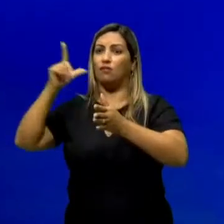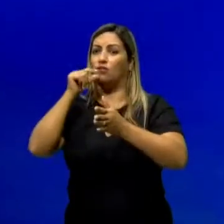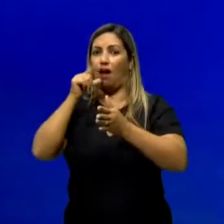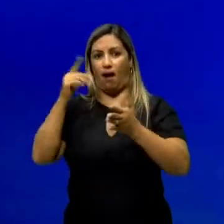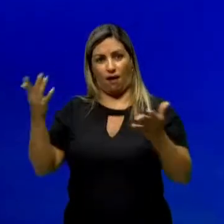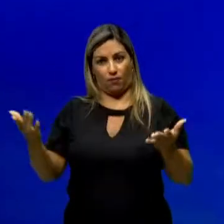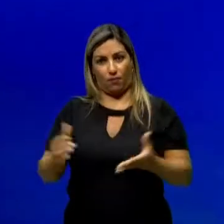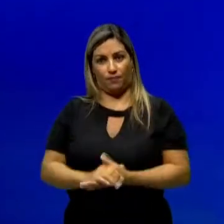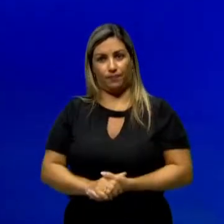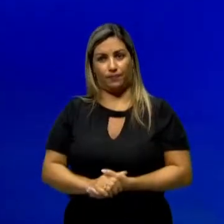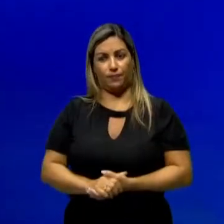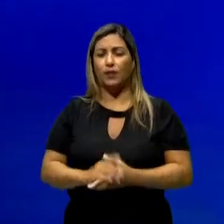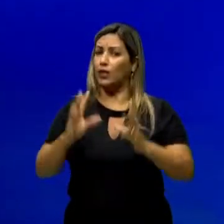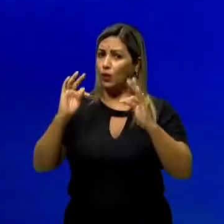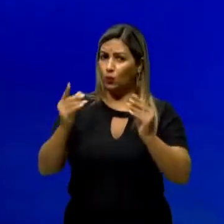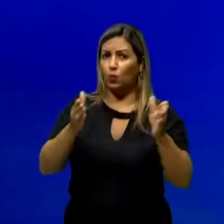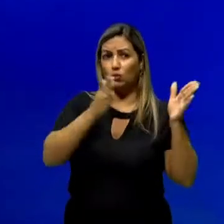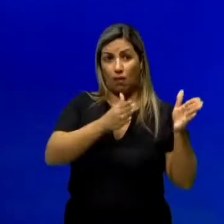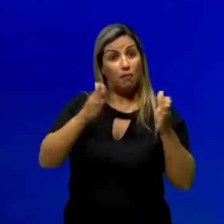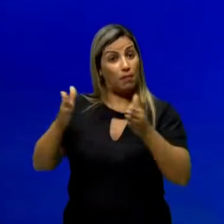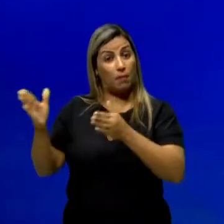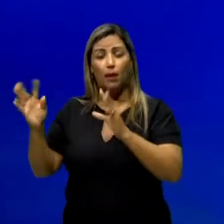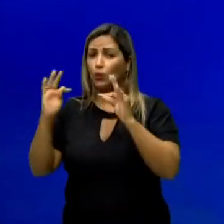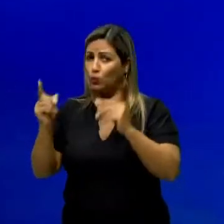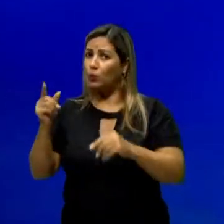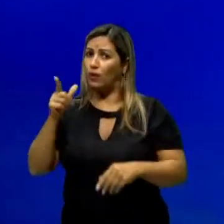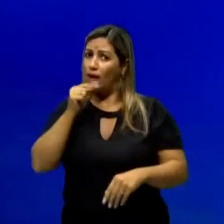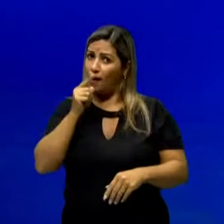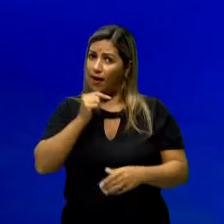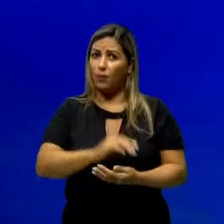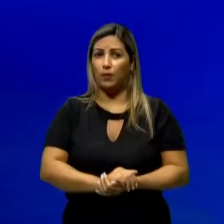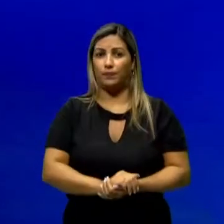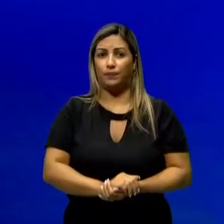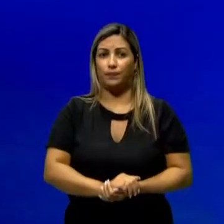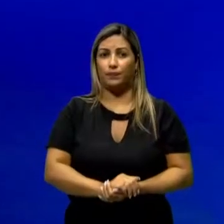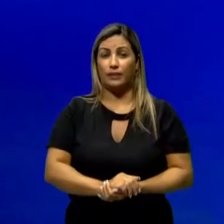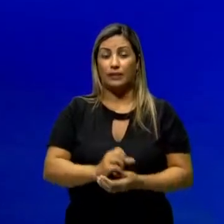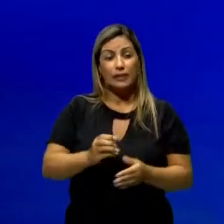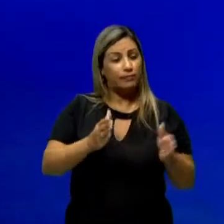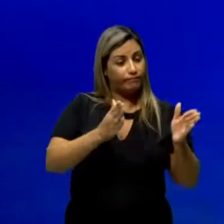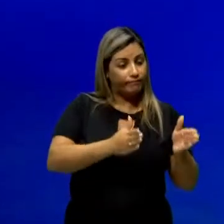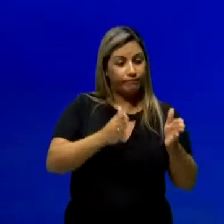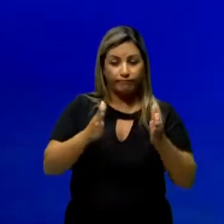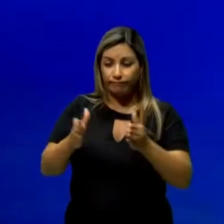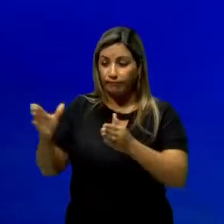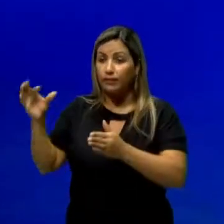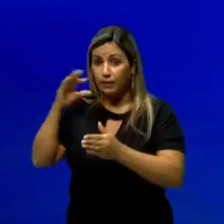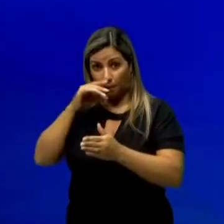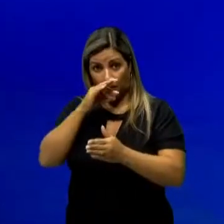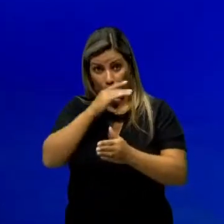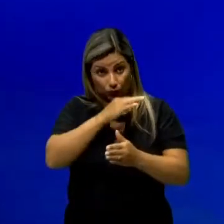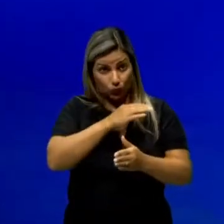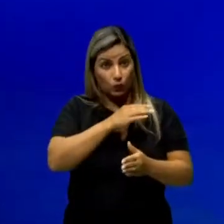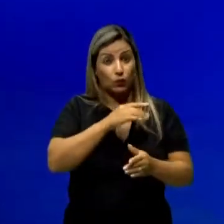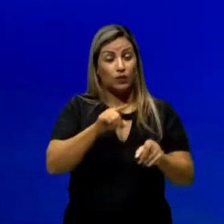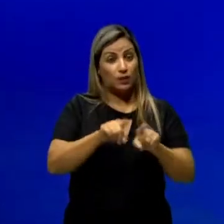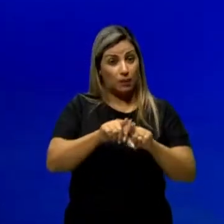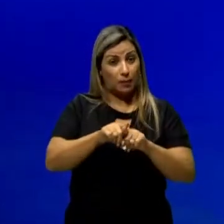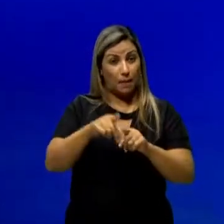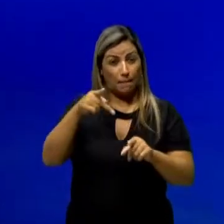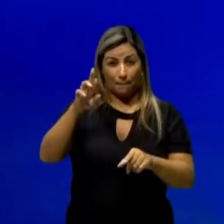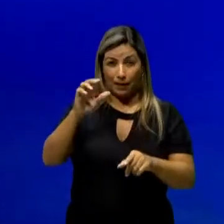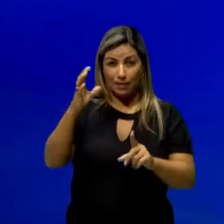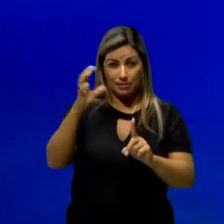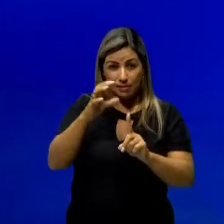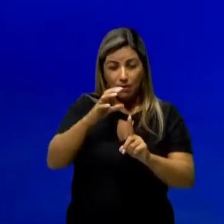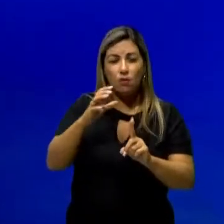Em todos os casos, trata-se de água e ela tem, se ela estiver nas mesmas condições de temperatura e pressão, as